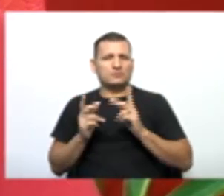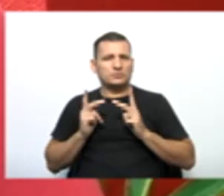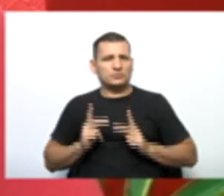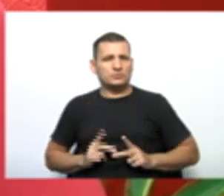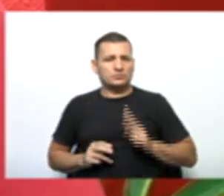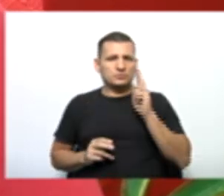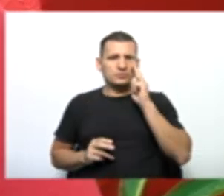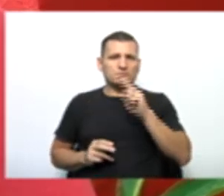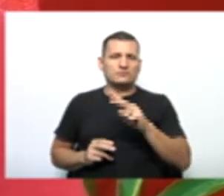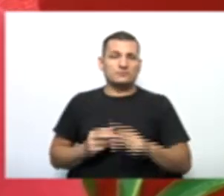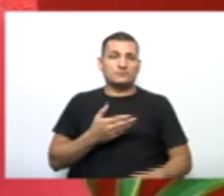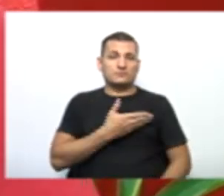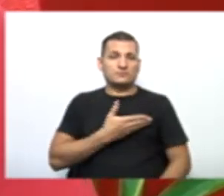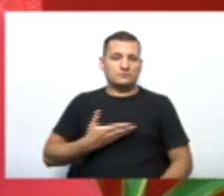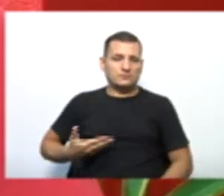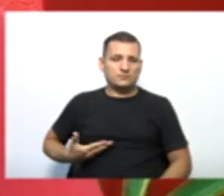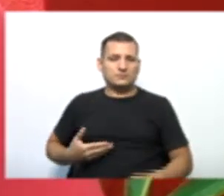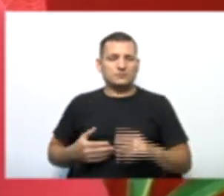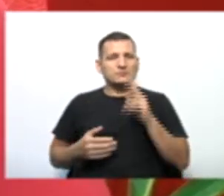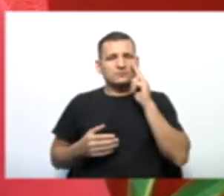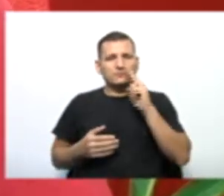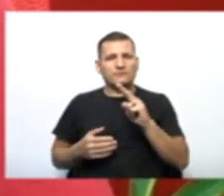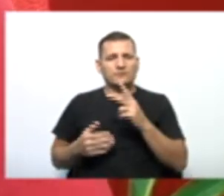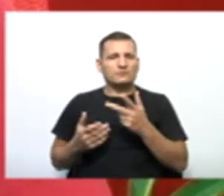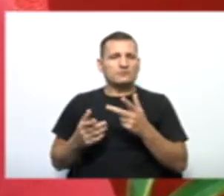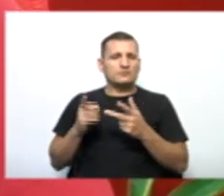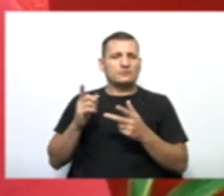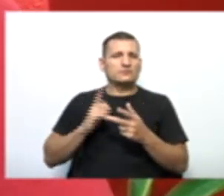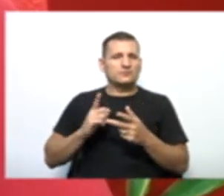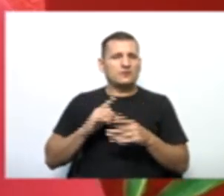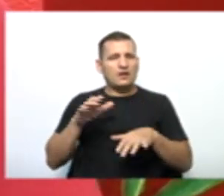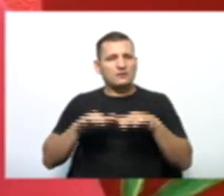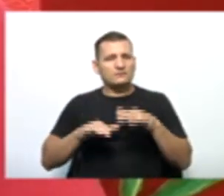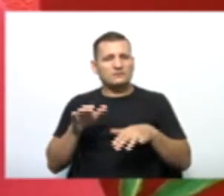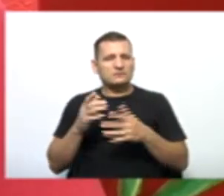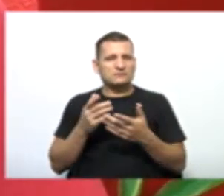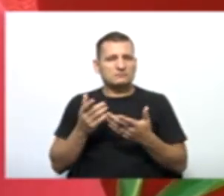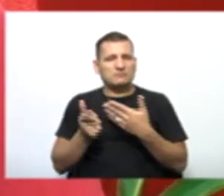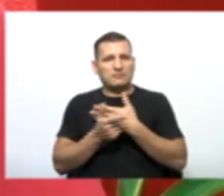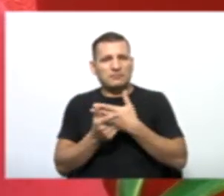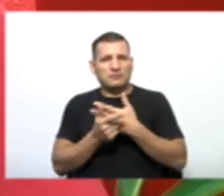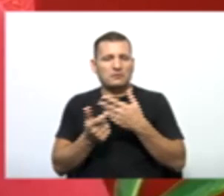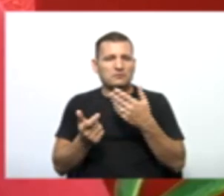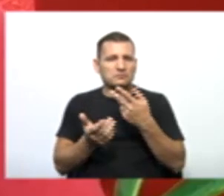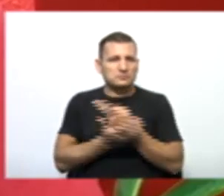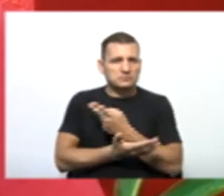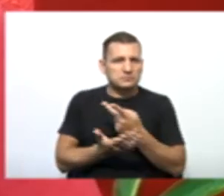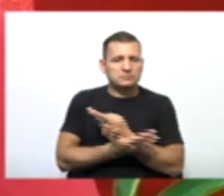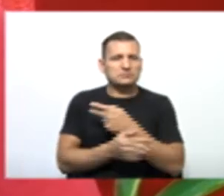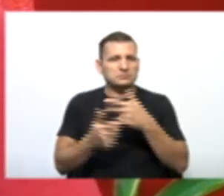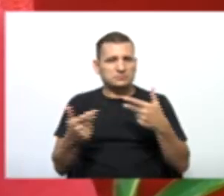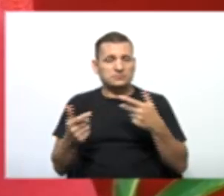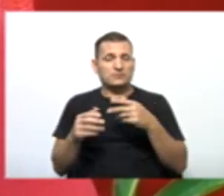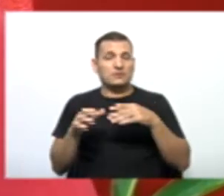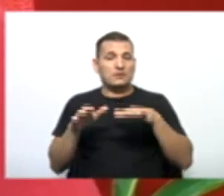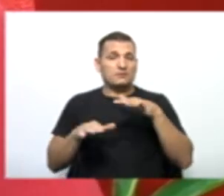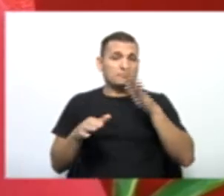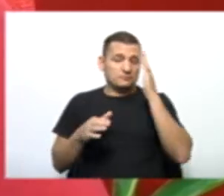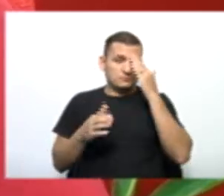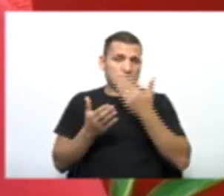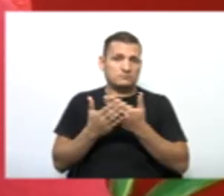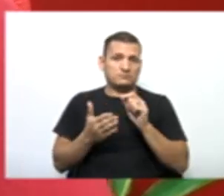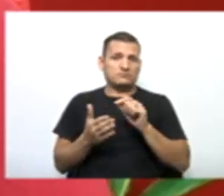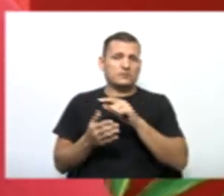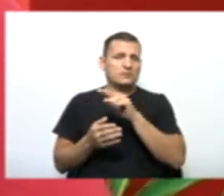no governo, né? Nossos governantes tendo atitudes que às vezes a gente não espera, mas a gente acredita que as pessoas devam